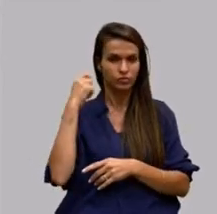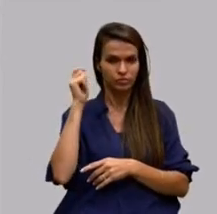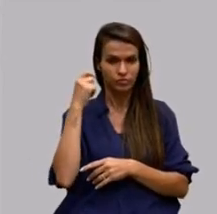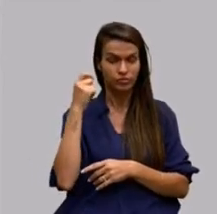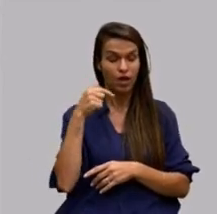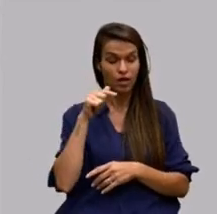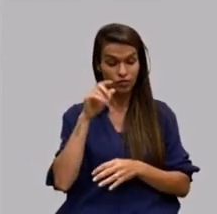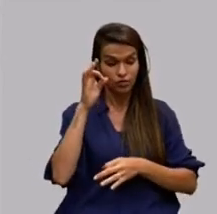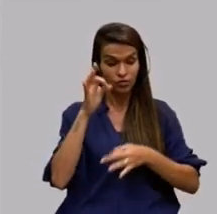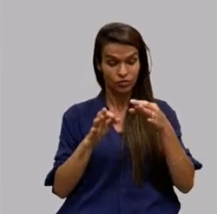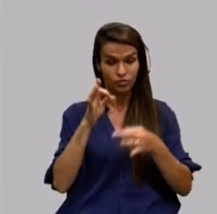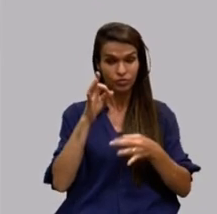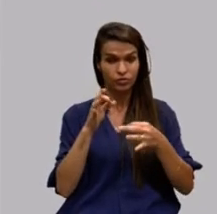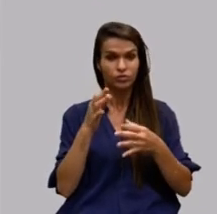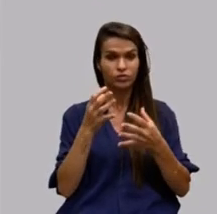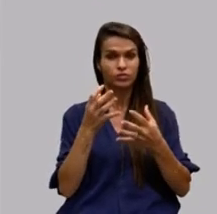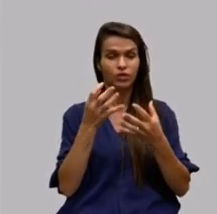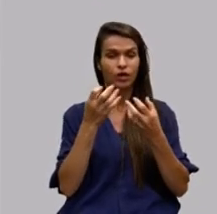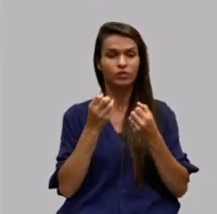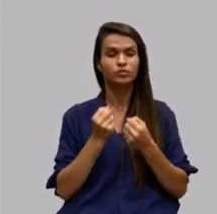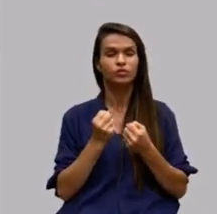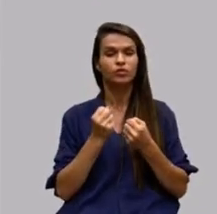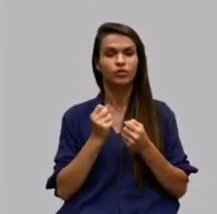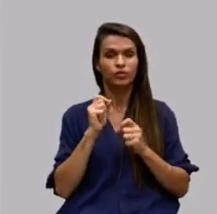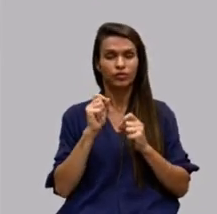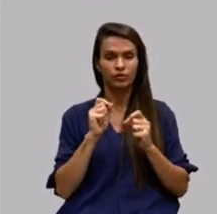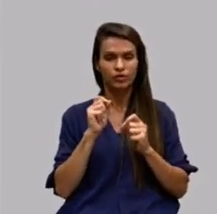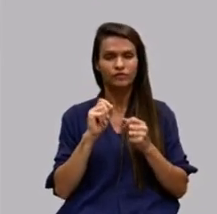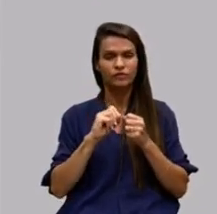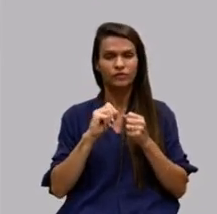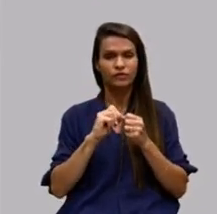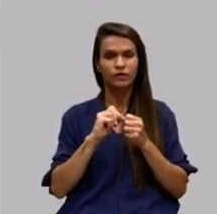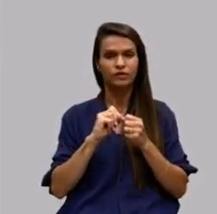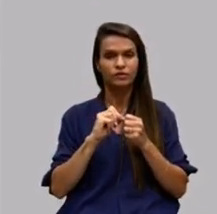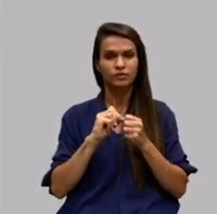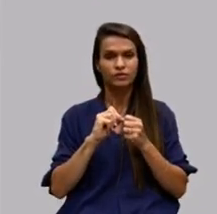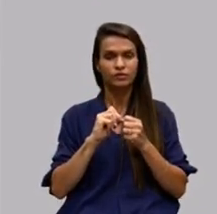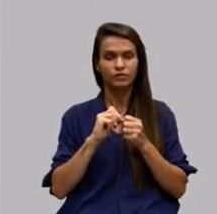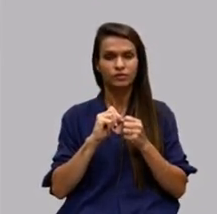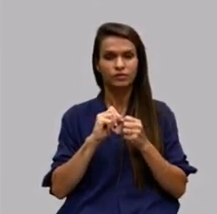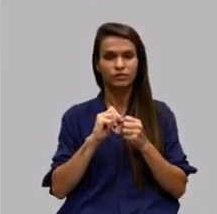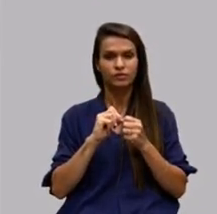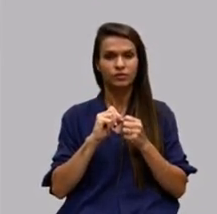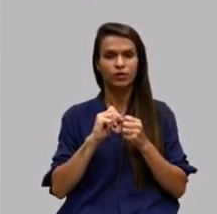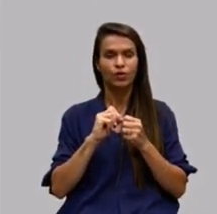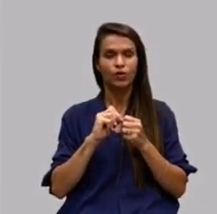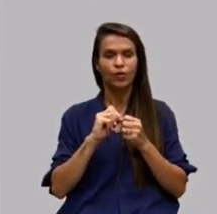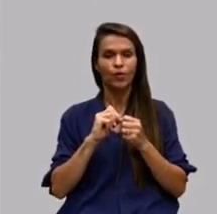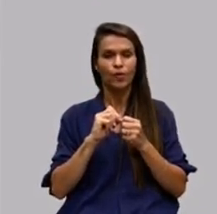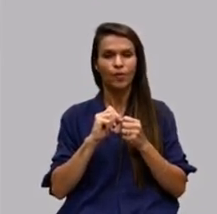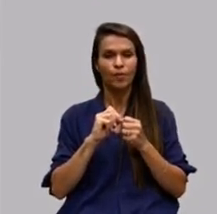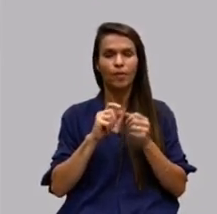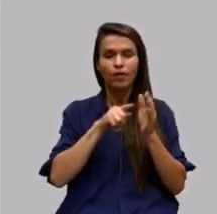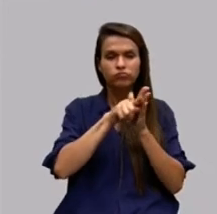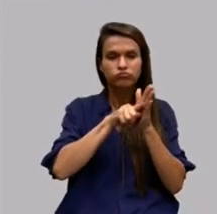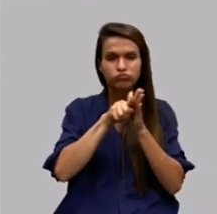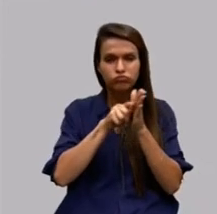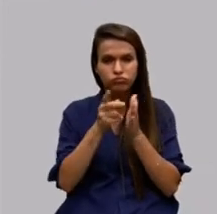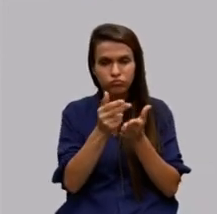juiz determinou que se fizesse uma auditoria, não propriamente uma